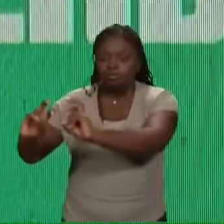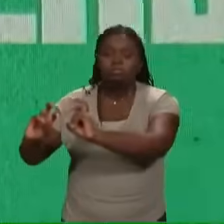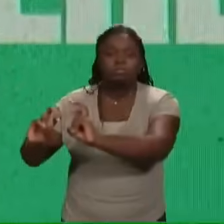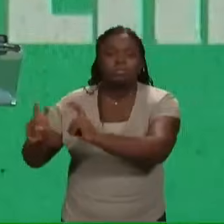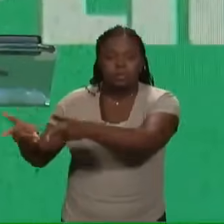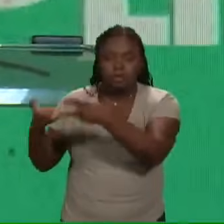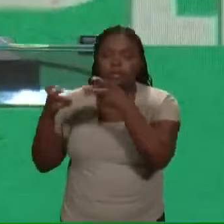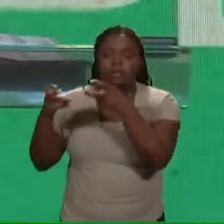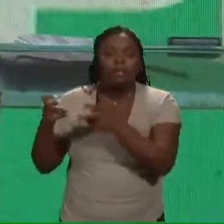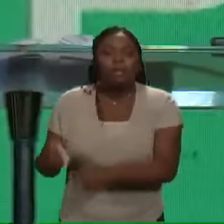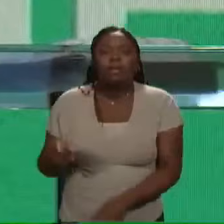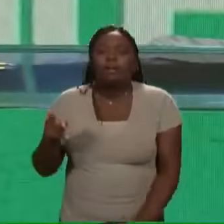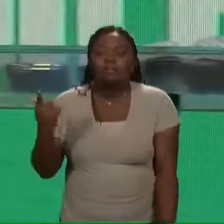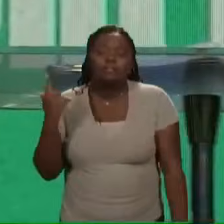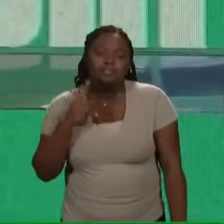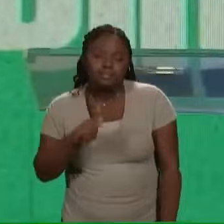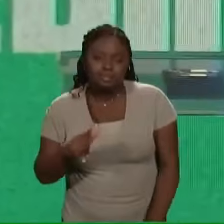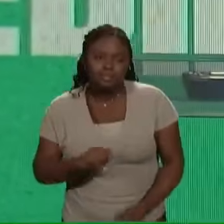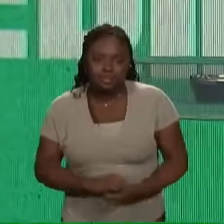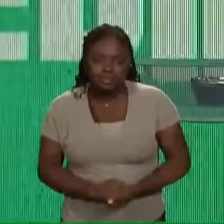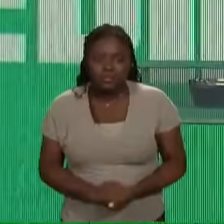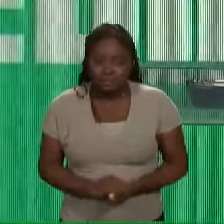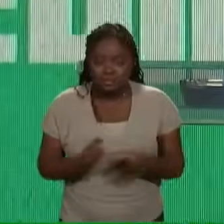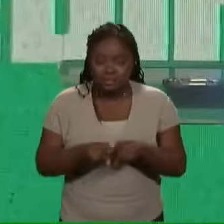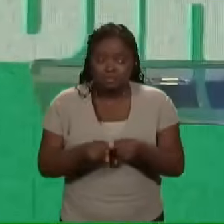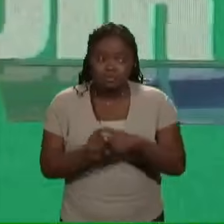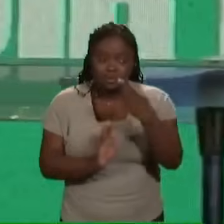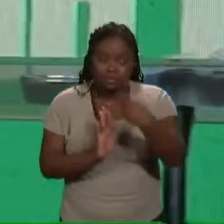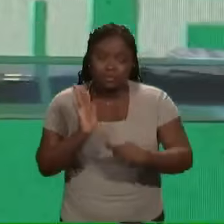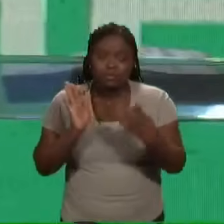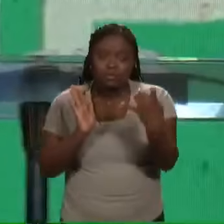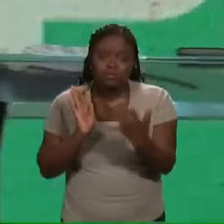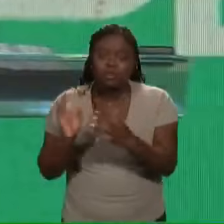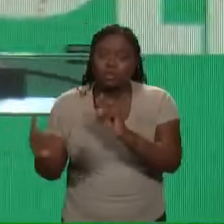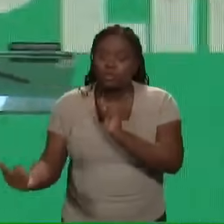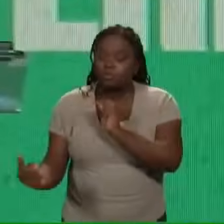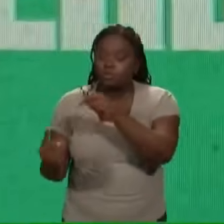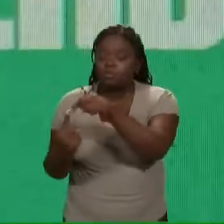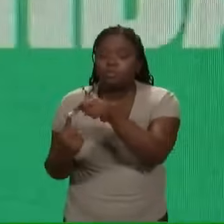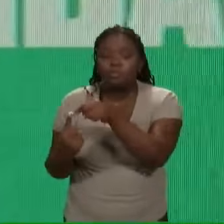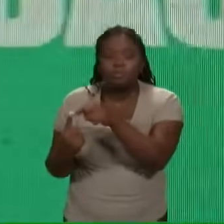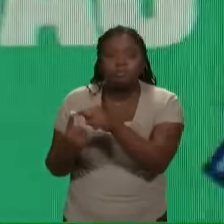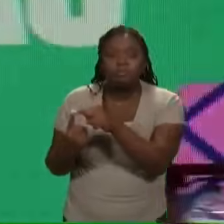irmão. O texto também diz que o objetivo da reunião é